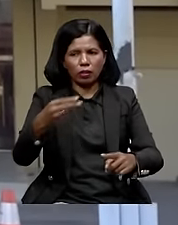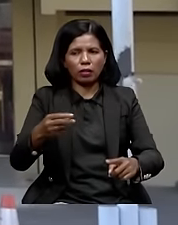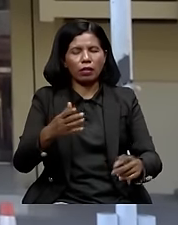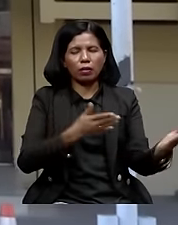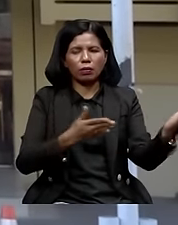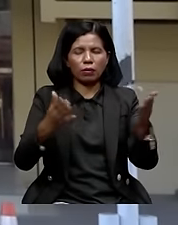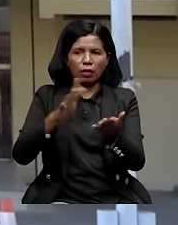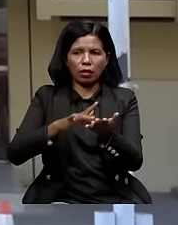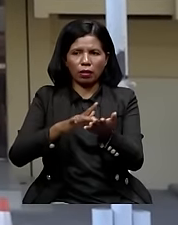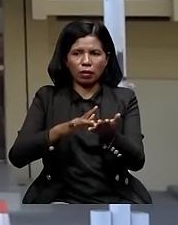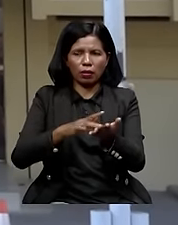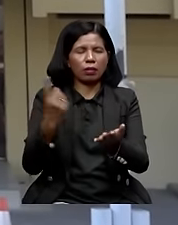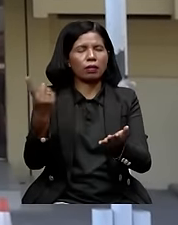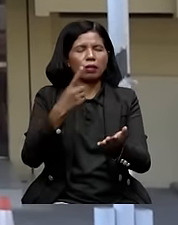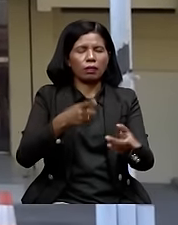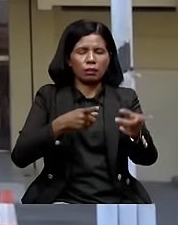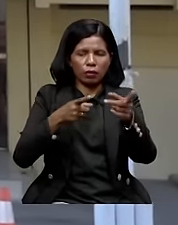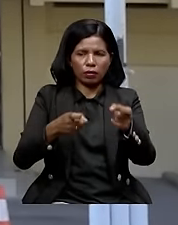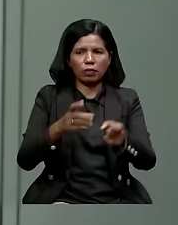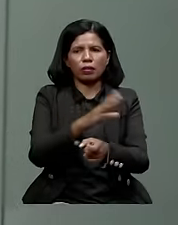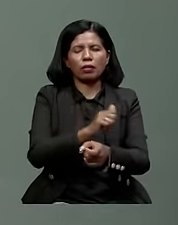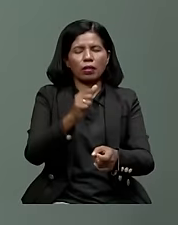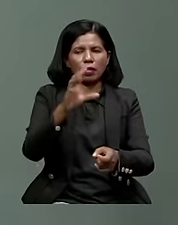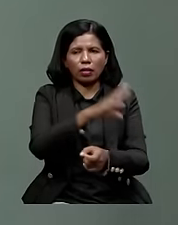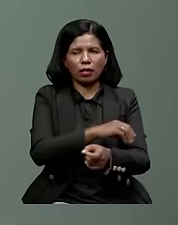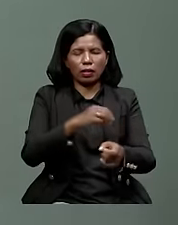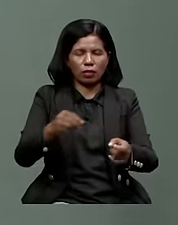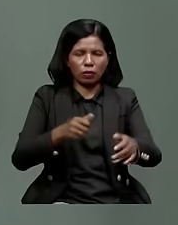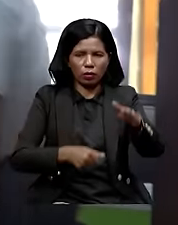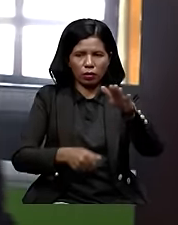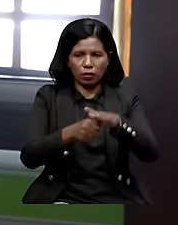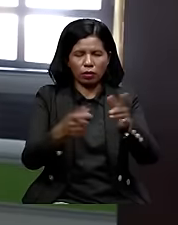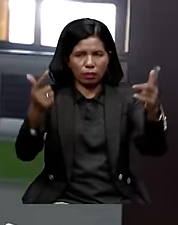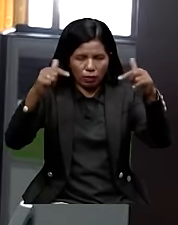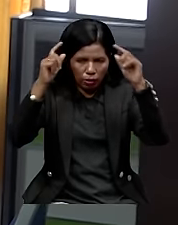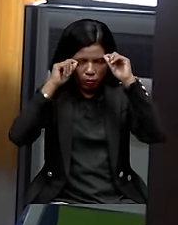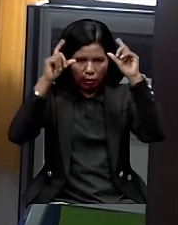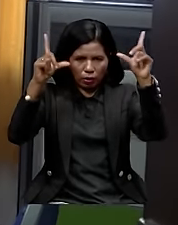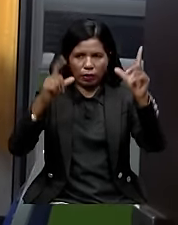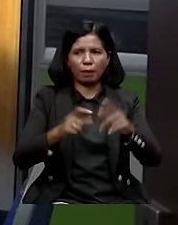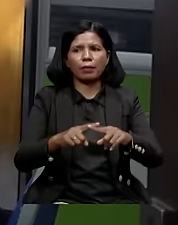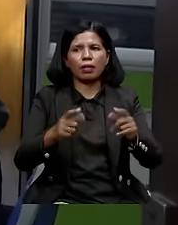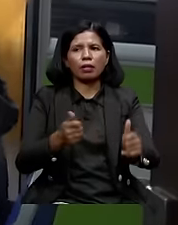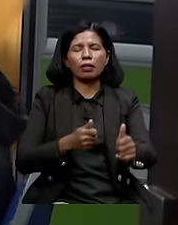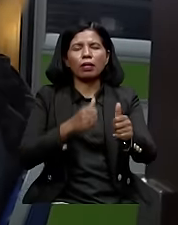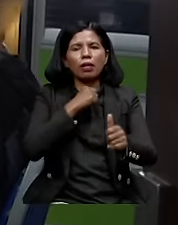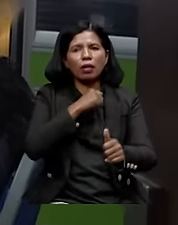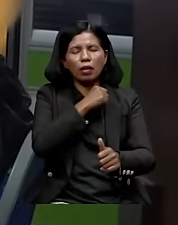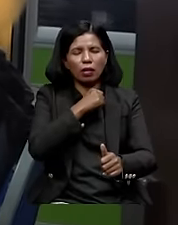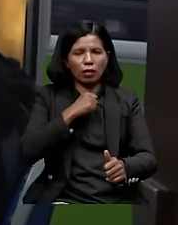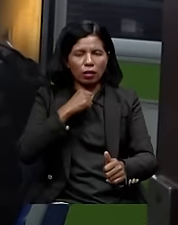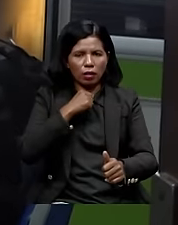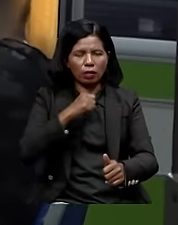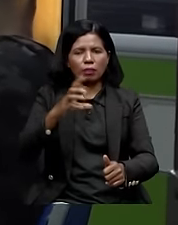lori aimoruk droga no pistola ho marca airshop, ho ilegalmente tama mai Timor Leste. Mai be tir padre Galermino da